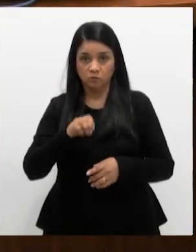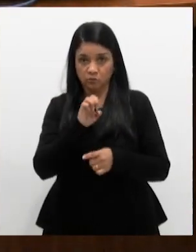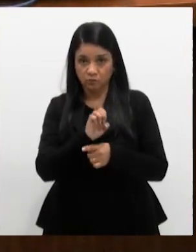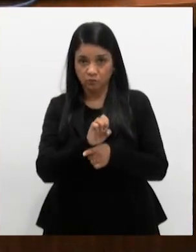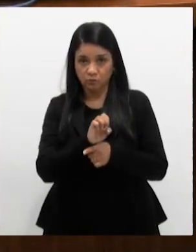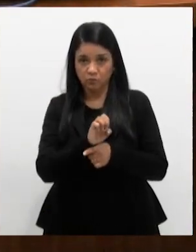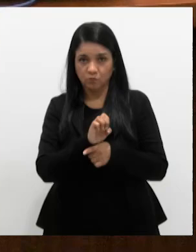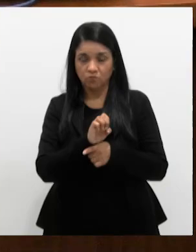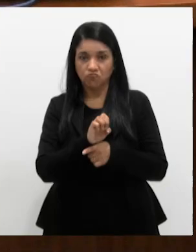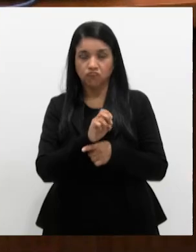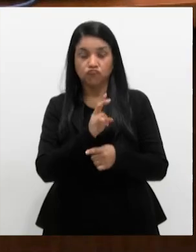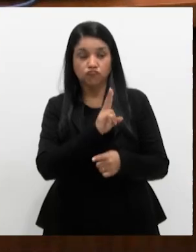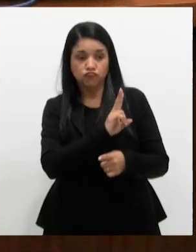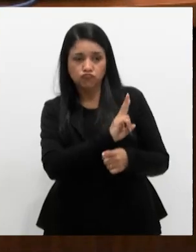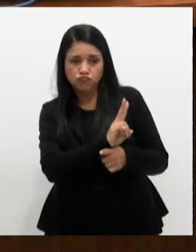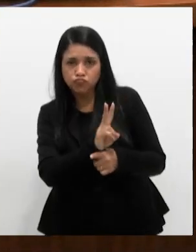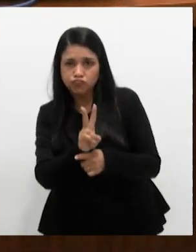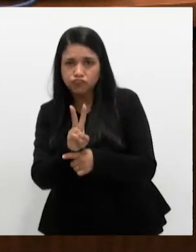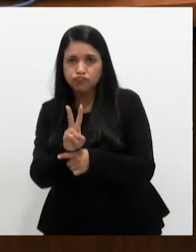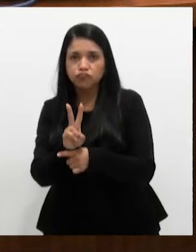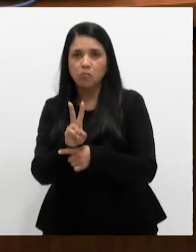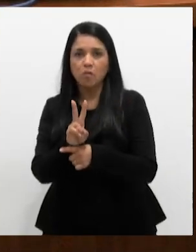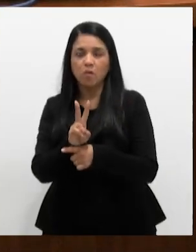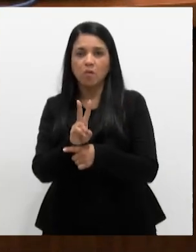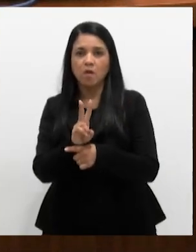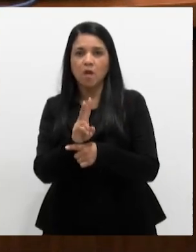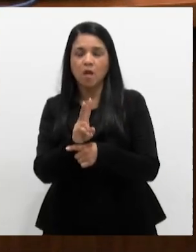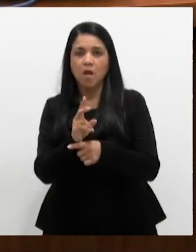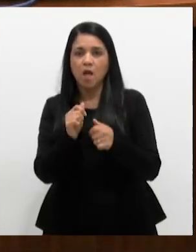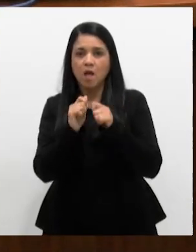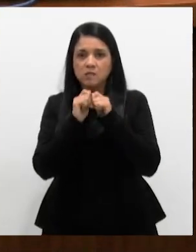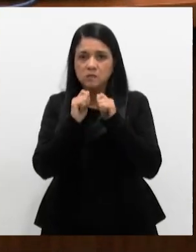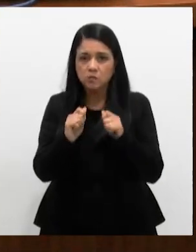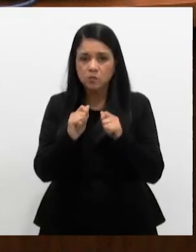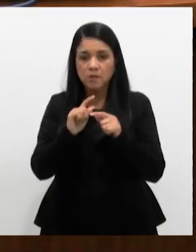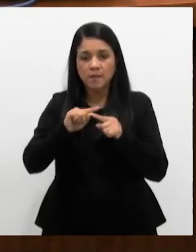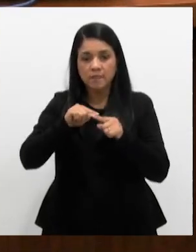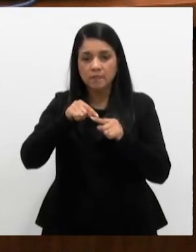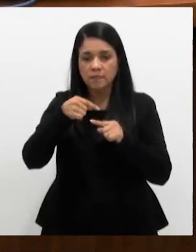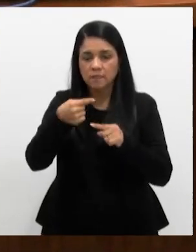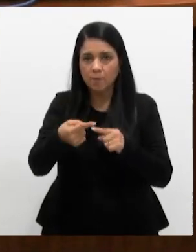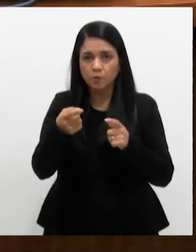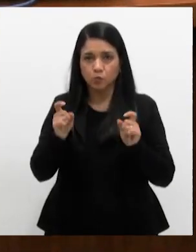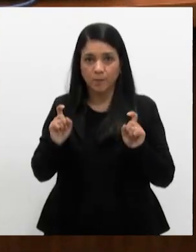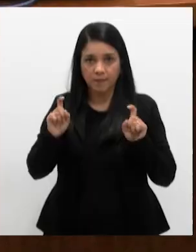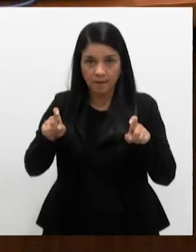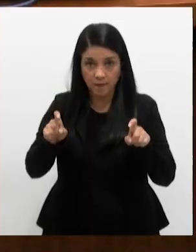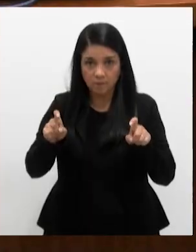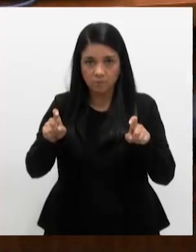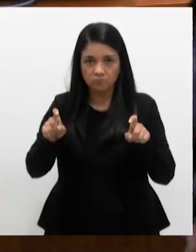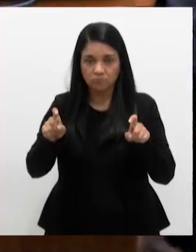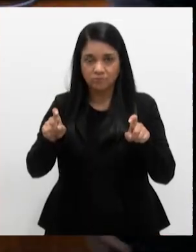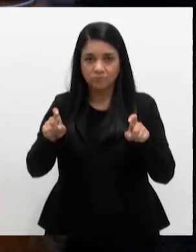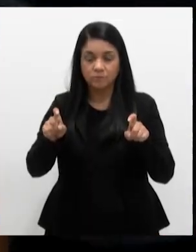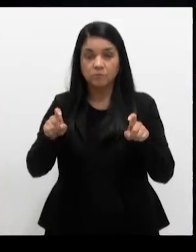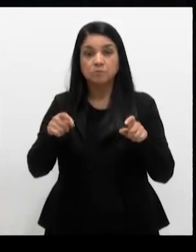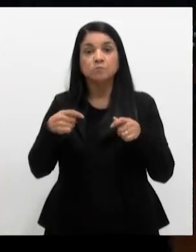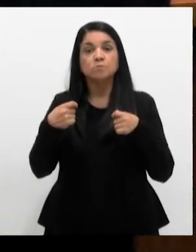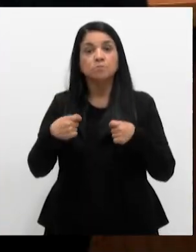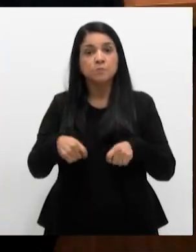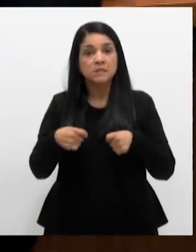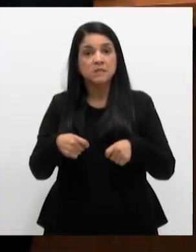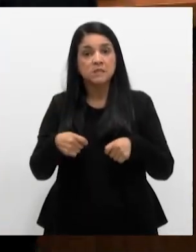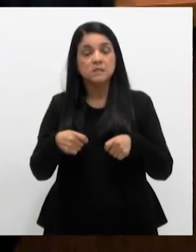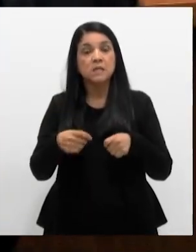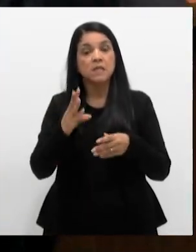qualquer escolta, qualquer assessoria pós-mandato, ela tem que ser asseverada dentro